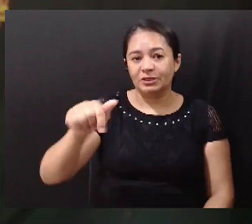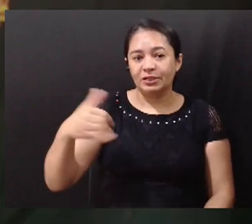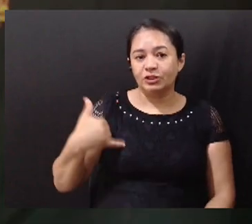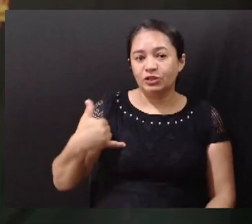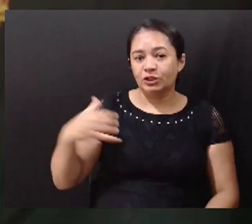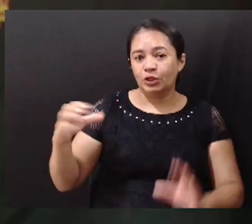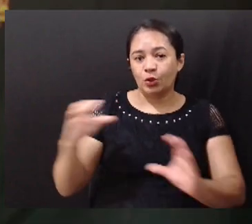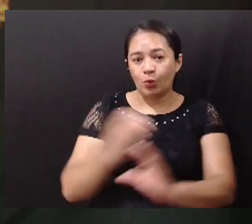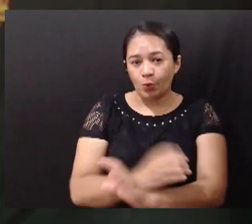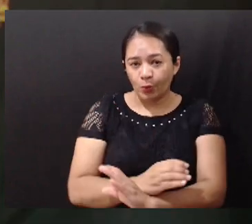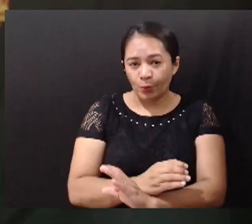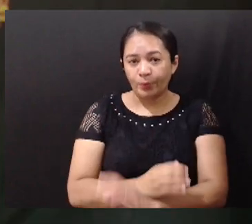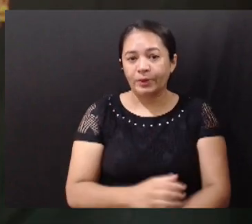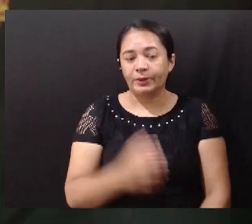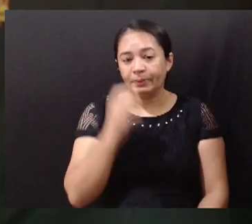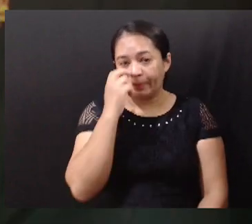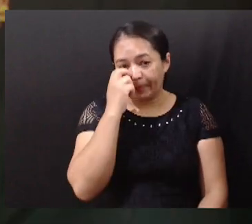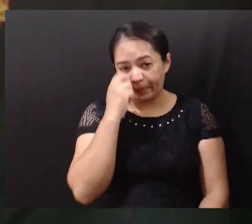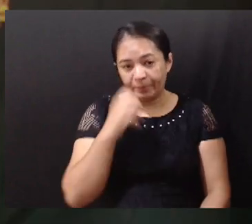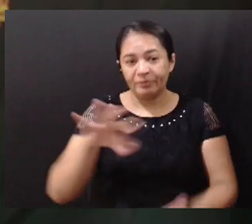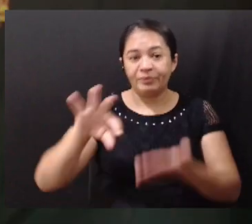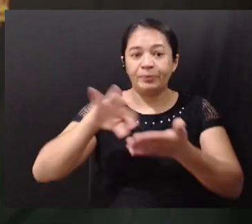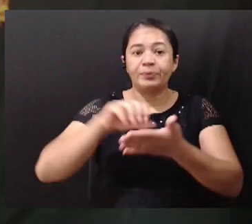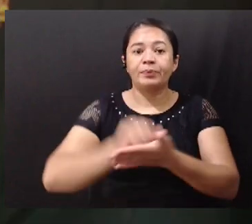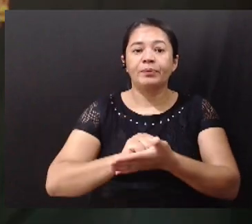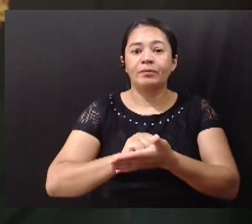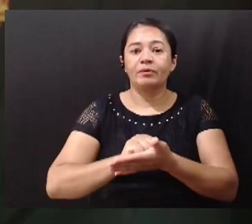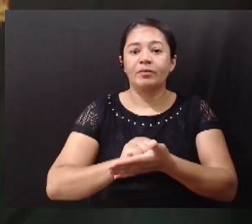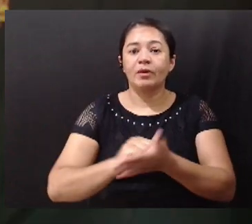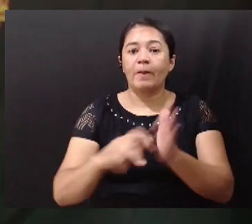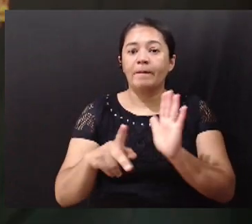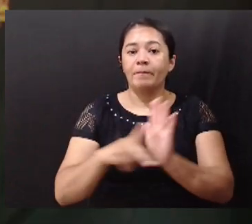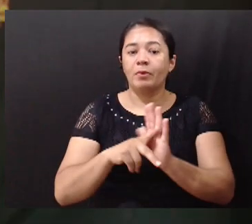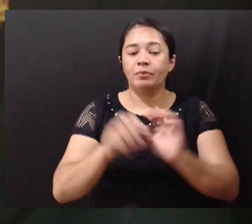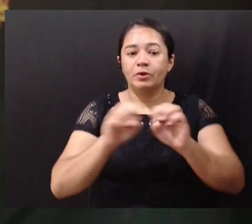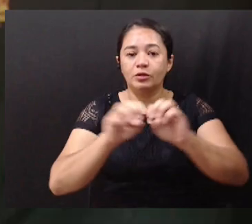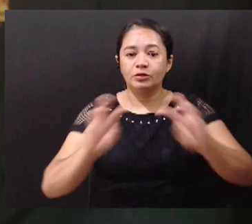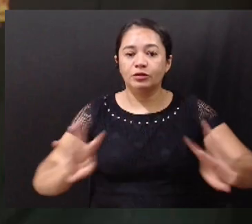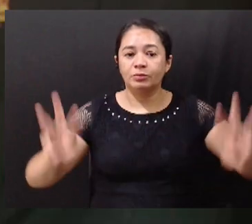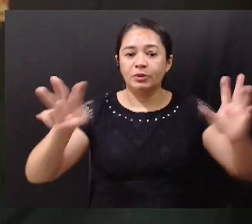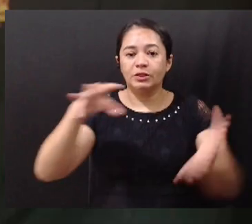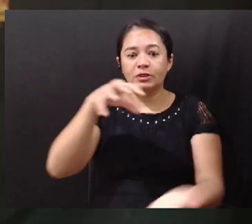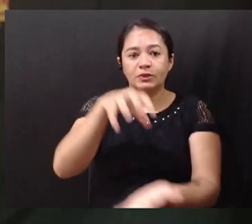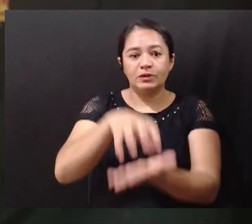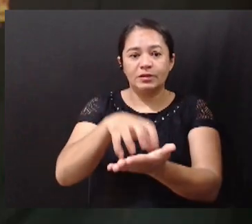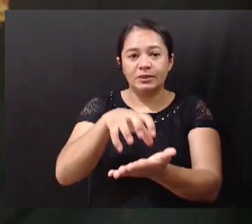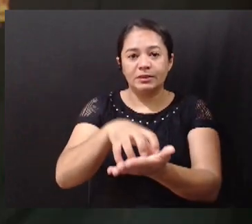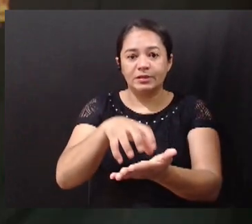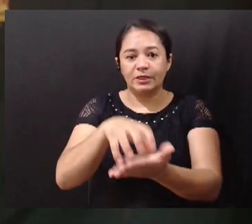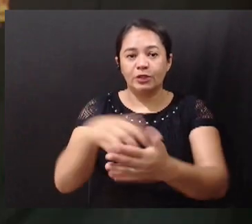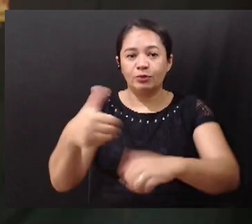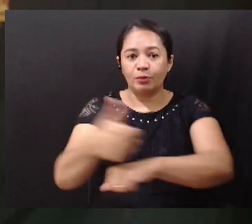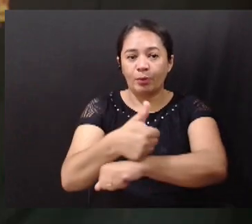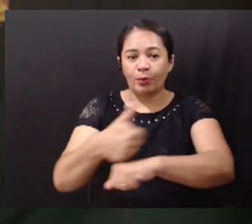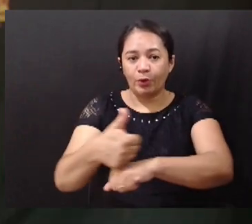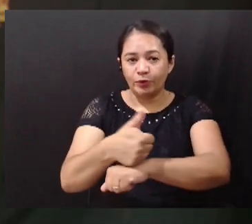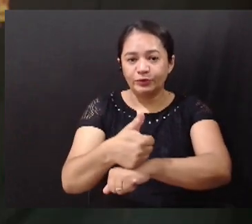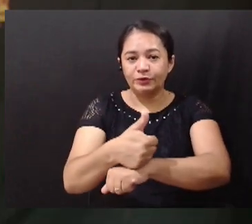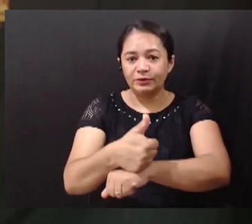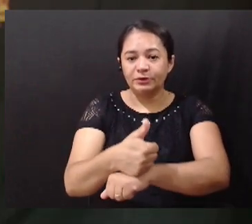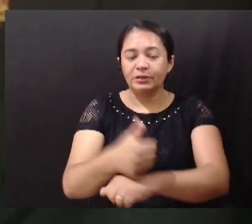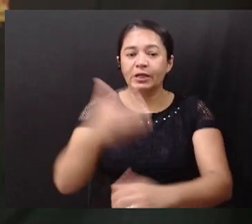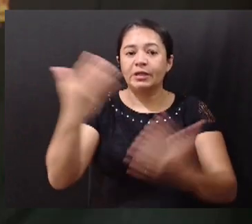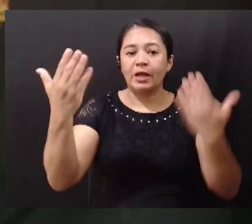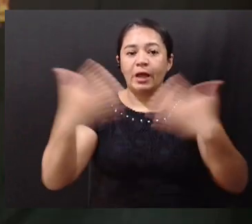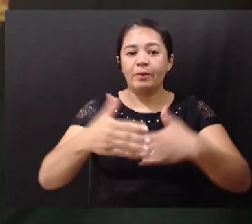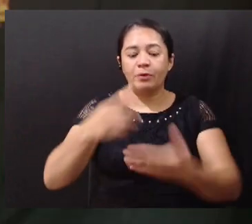e meio. As inscrições são feitas exclusivamente pelo site do Centro Profissional Dom Bosco e a prova é agendada